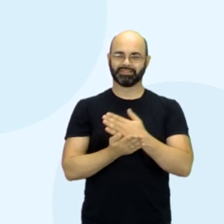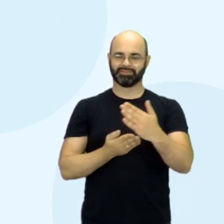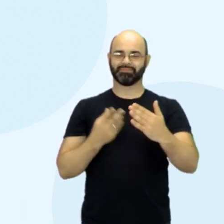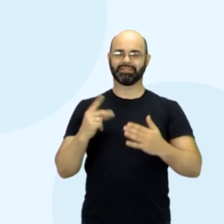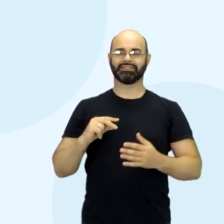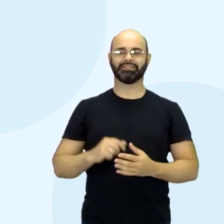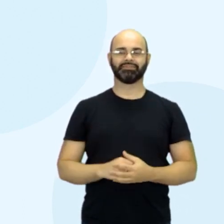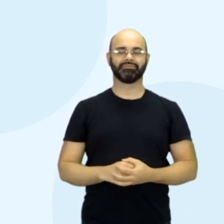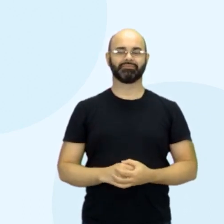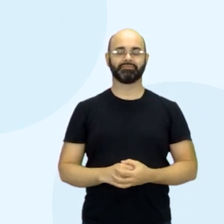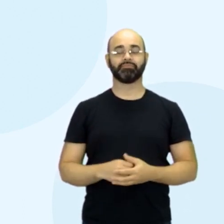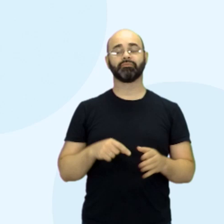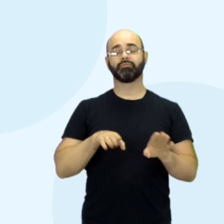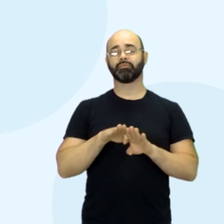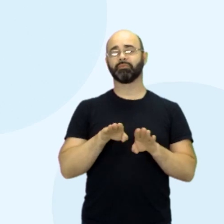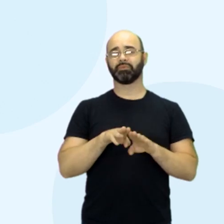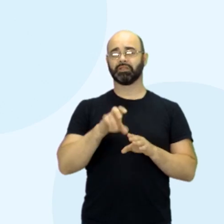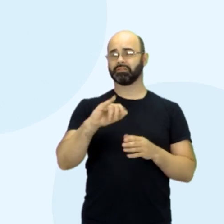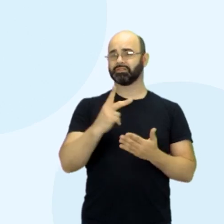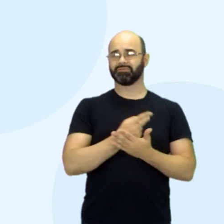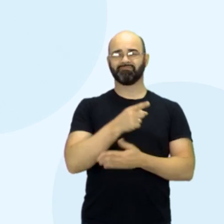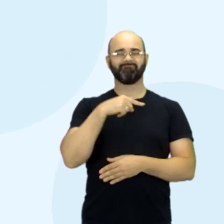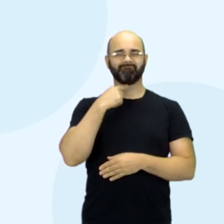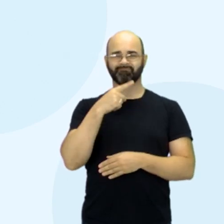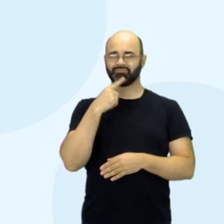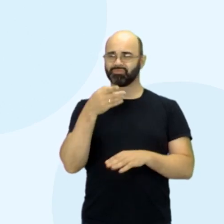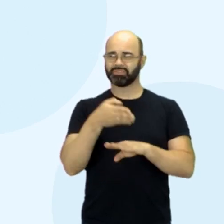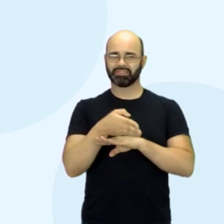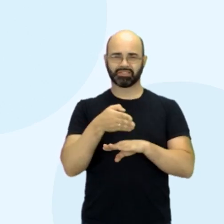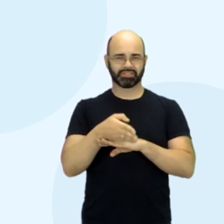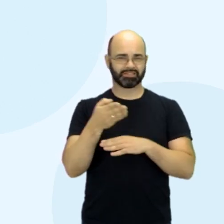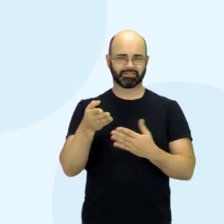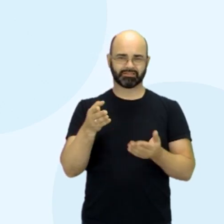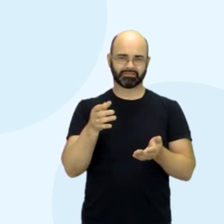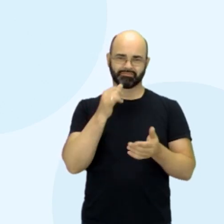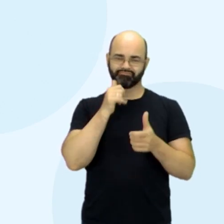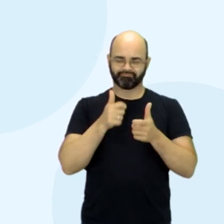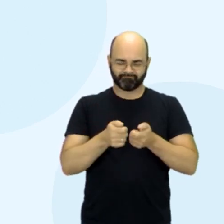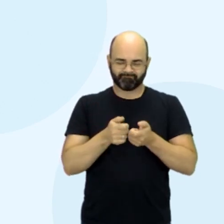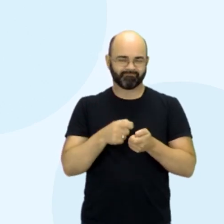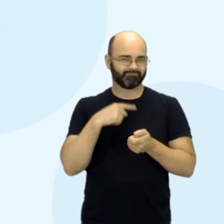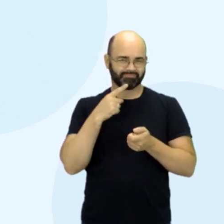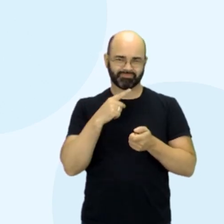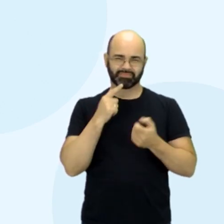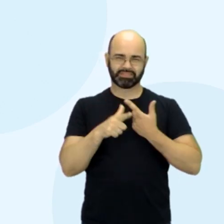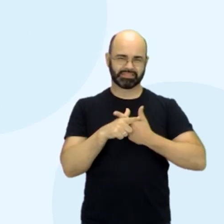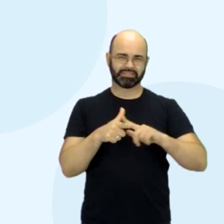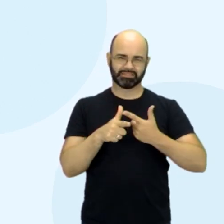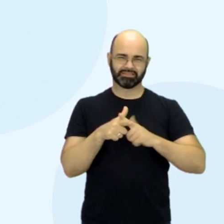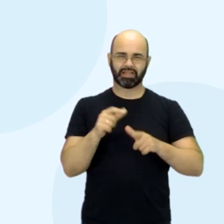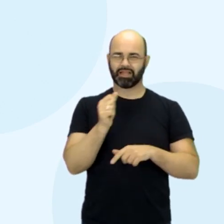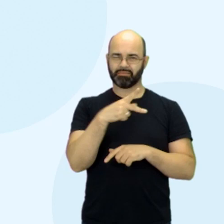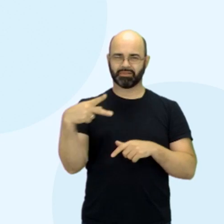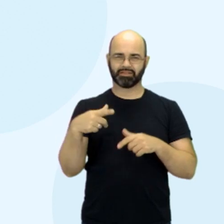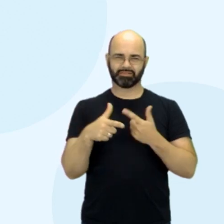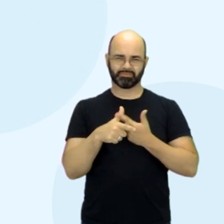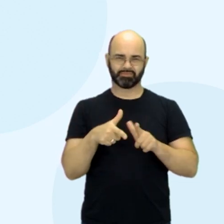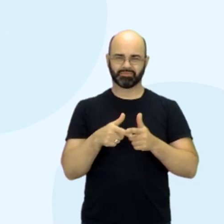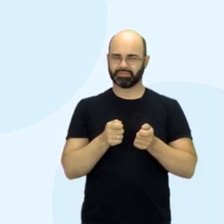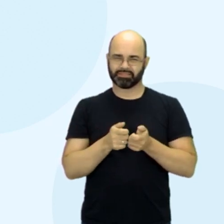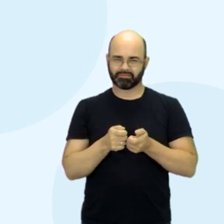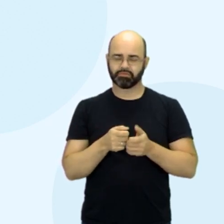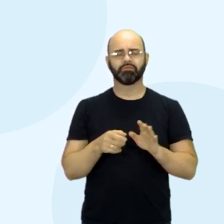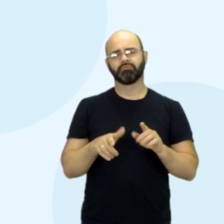colocar você por algum motivo Você não tá podendo acessar e tal e pelo aplicativo se quiser em